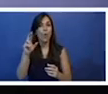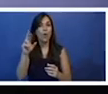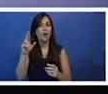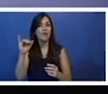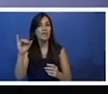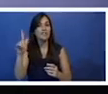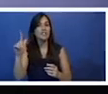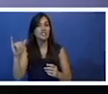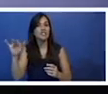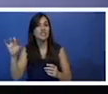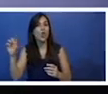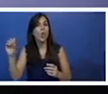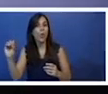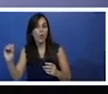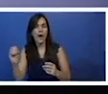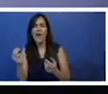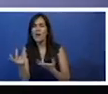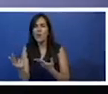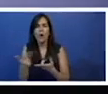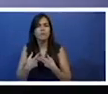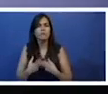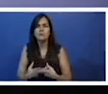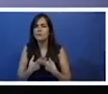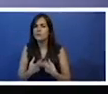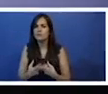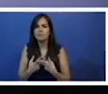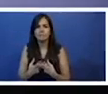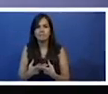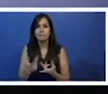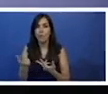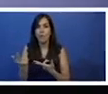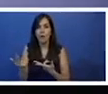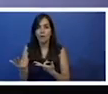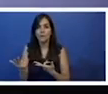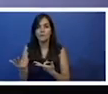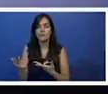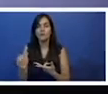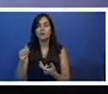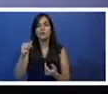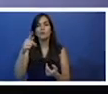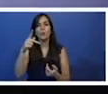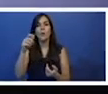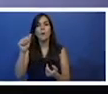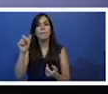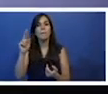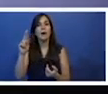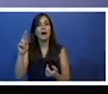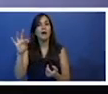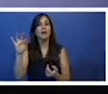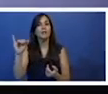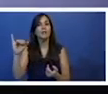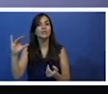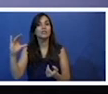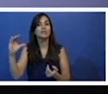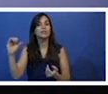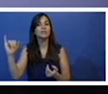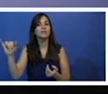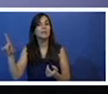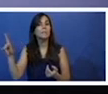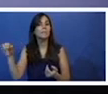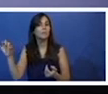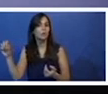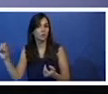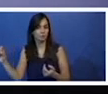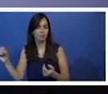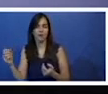mesmo peso, que é um adjetivo nesse caso aqui, com o particípio, a mesma equivalência, o mesmo valor,